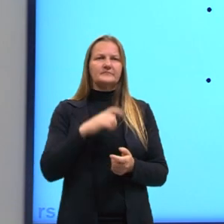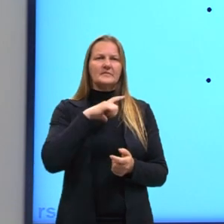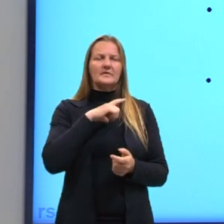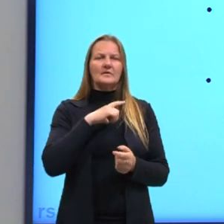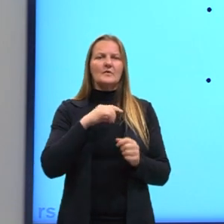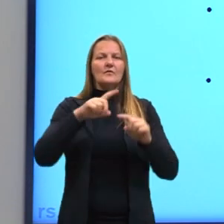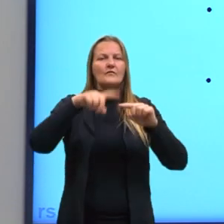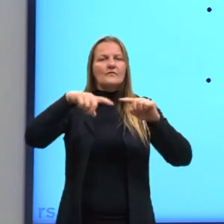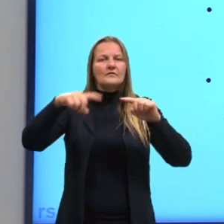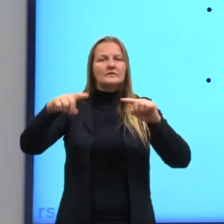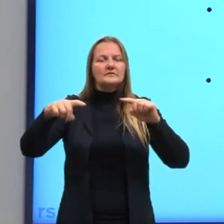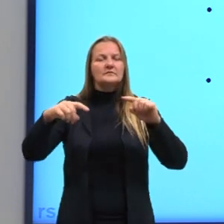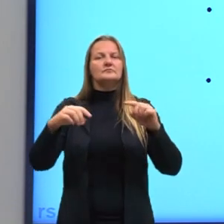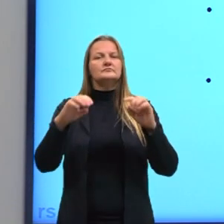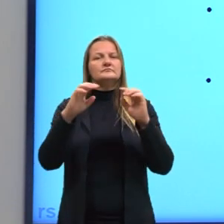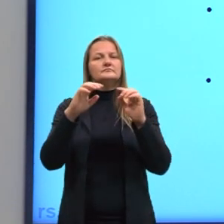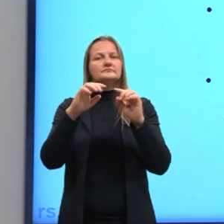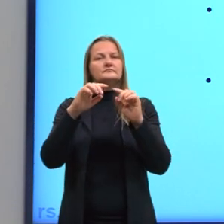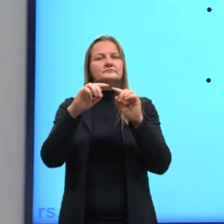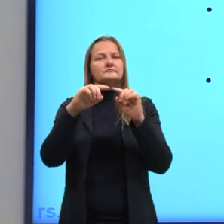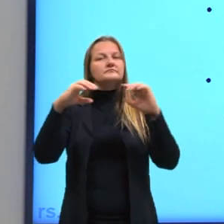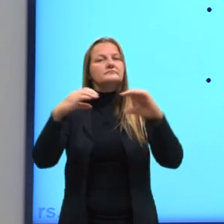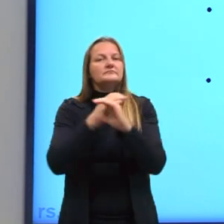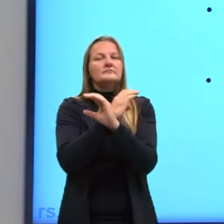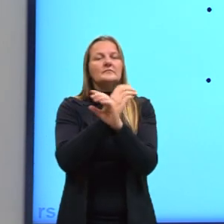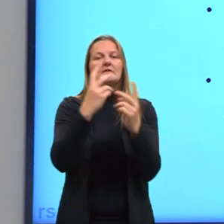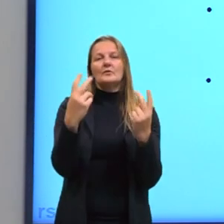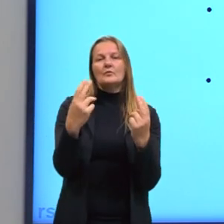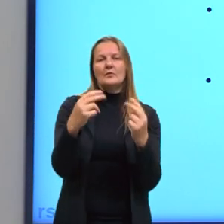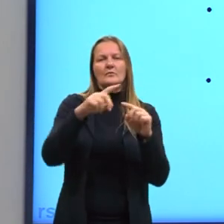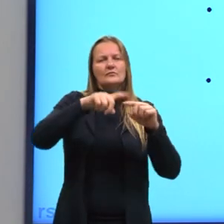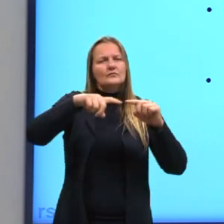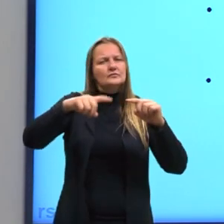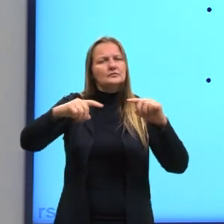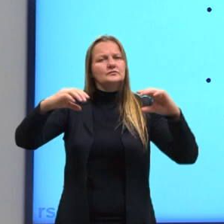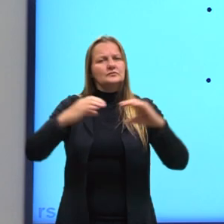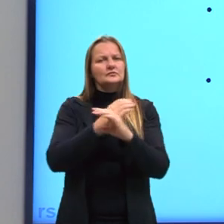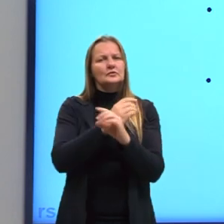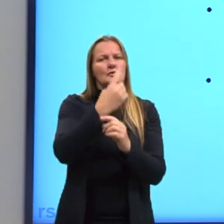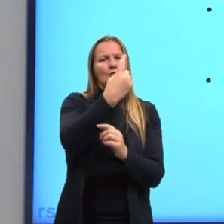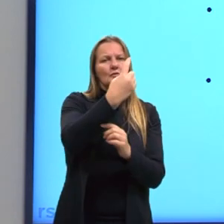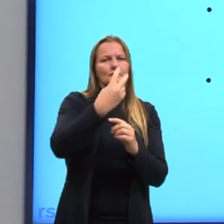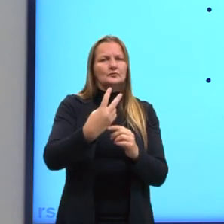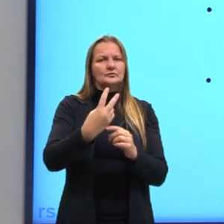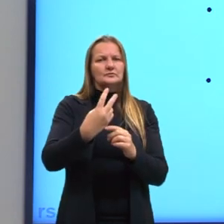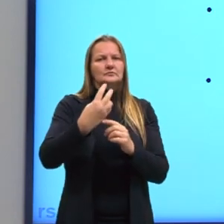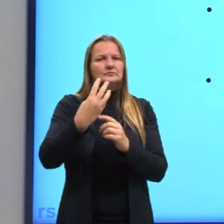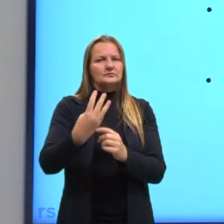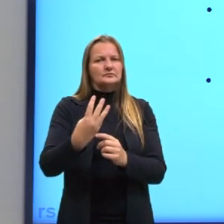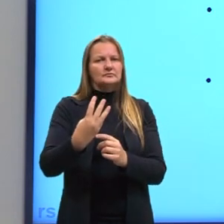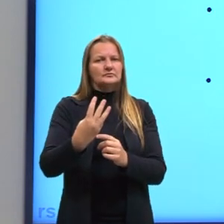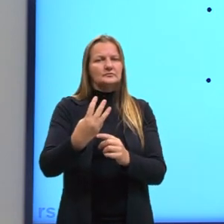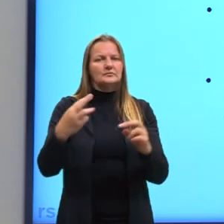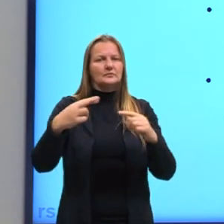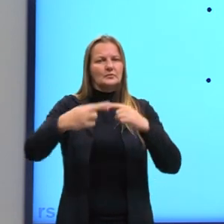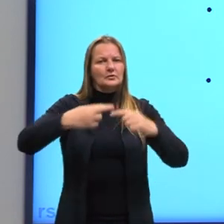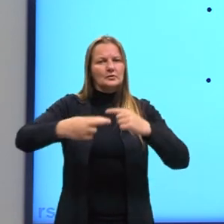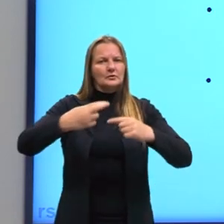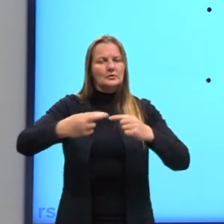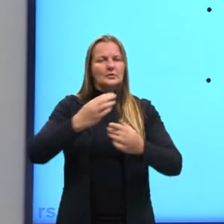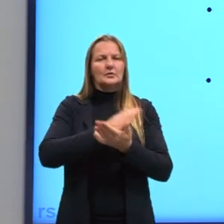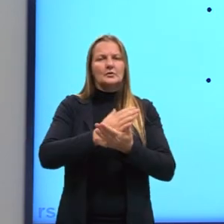de entalpia total da minha reação global é igual à variação de entalpia da equação da equação 2 da reação